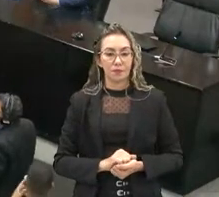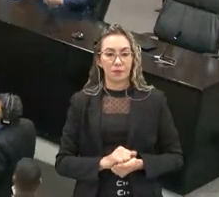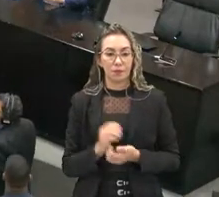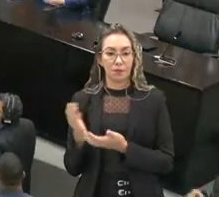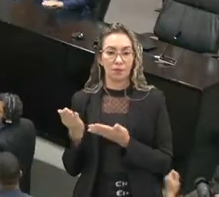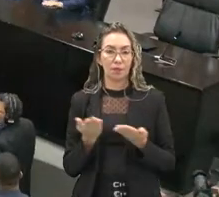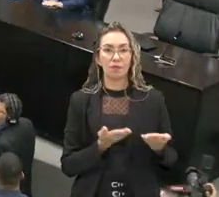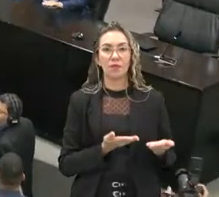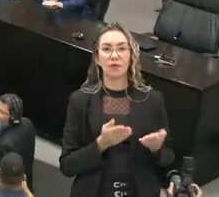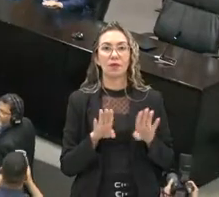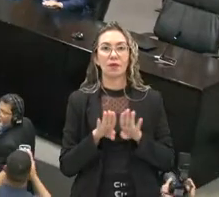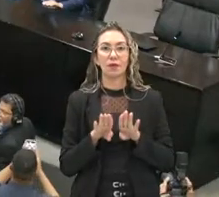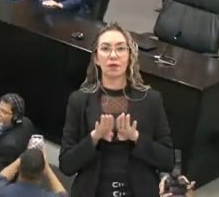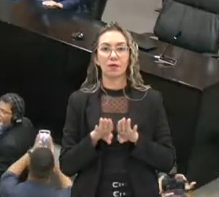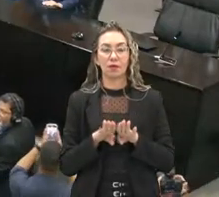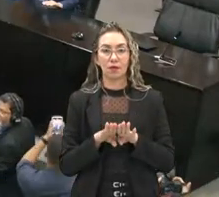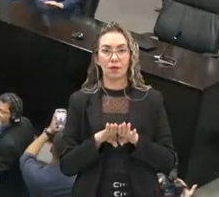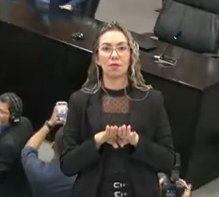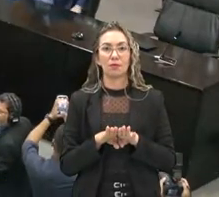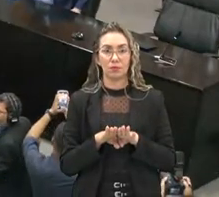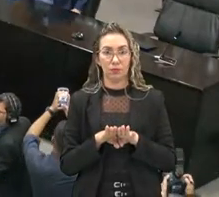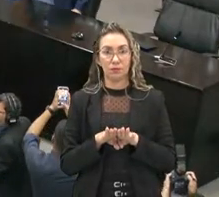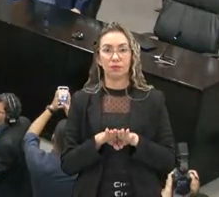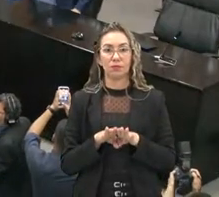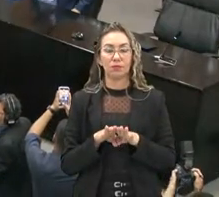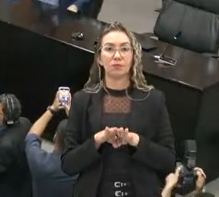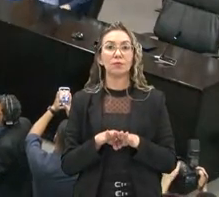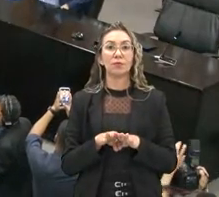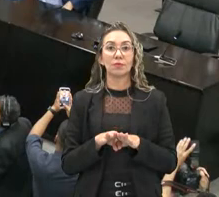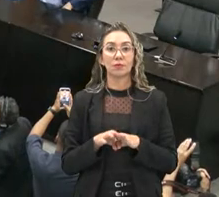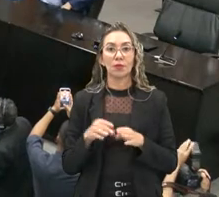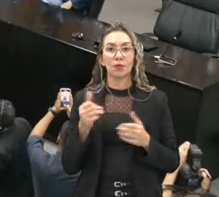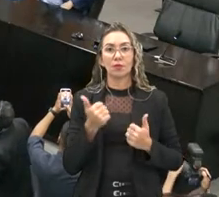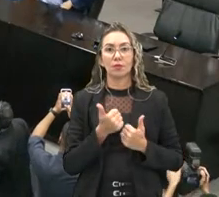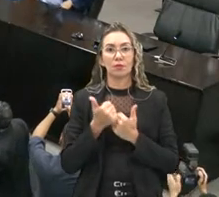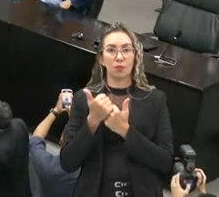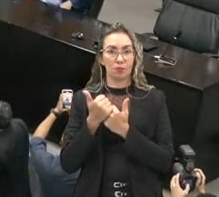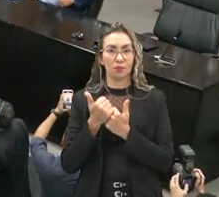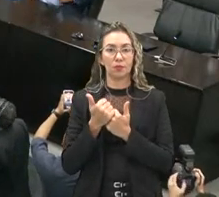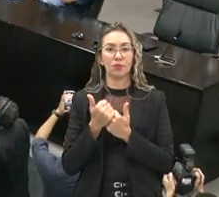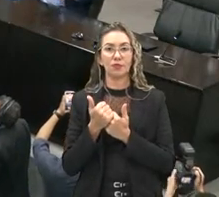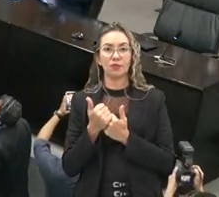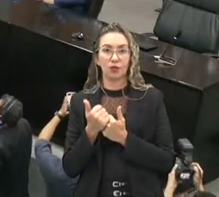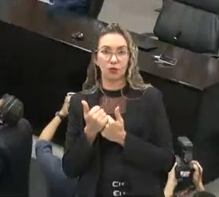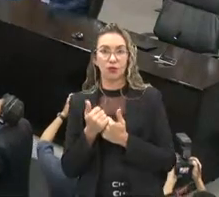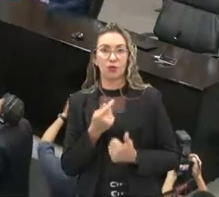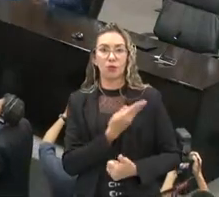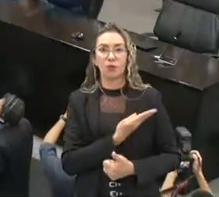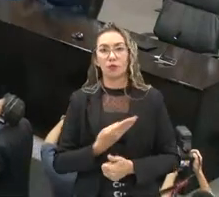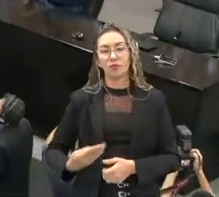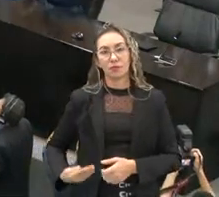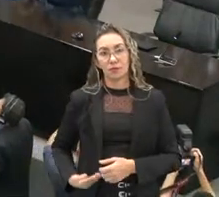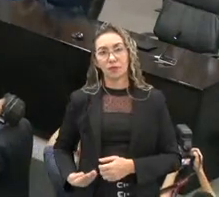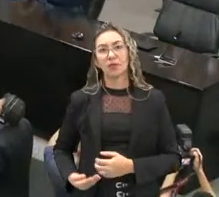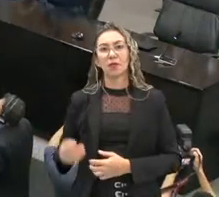Convido também o excelentíssimo ex-vice-governador, governador e ex-senador Oswaldo Sobrinho.